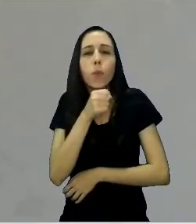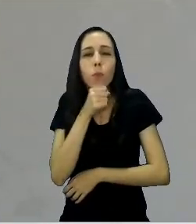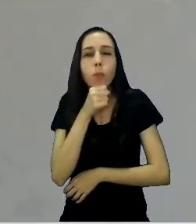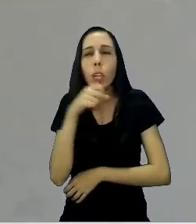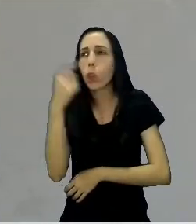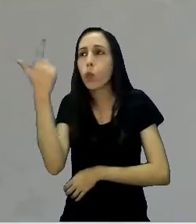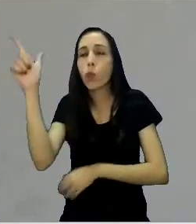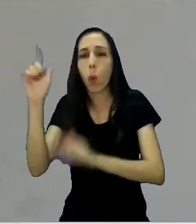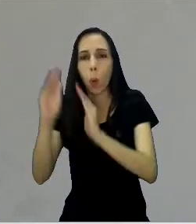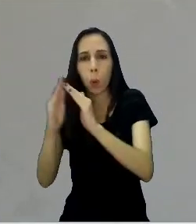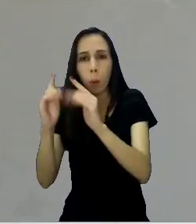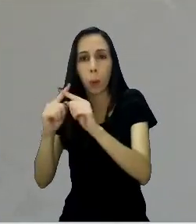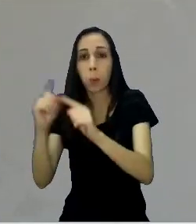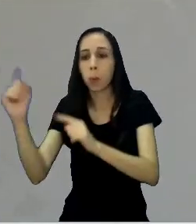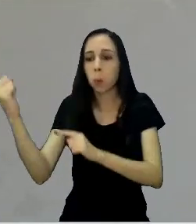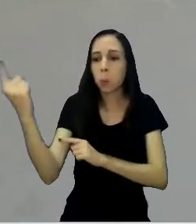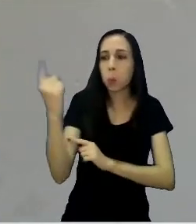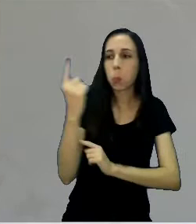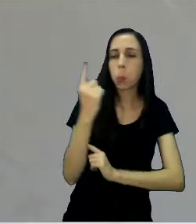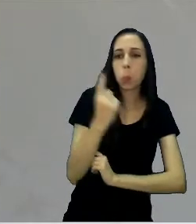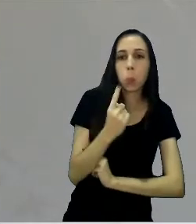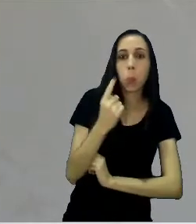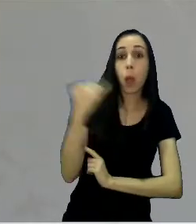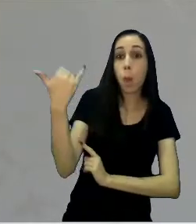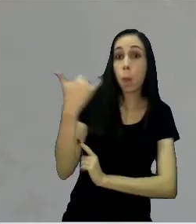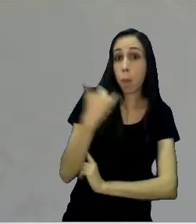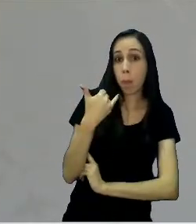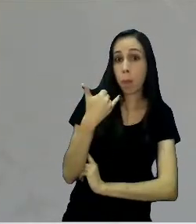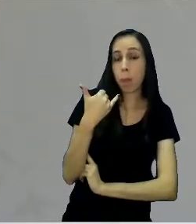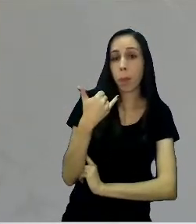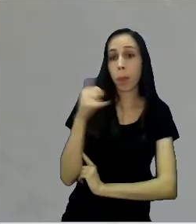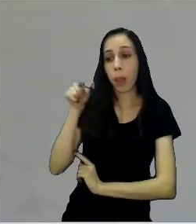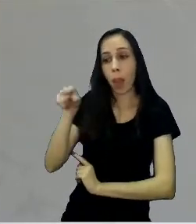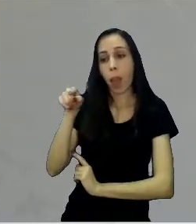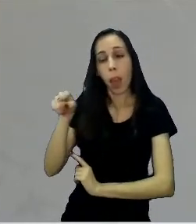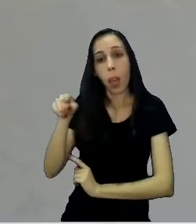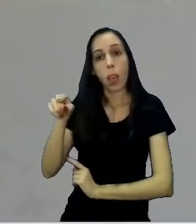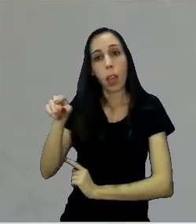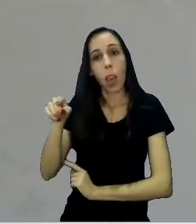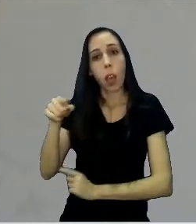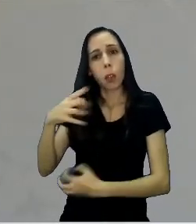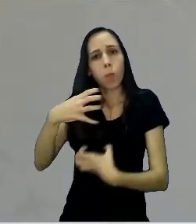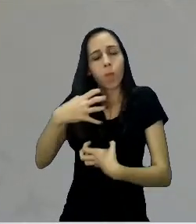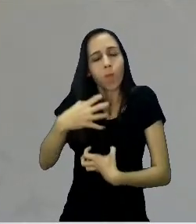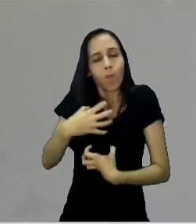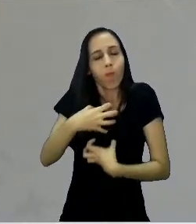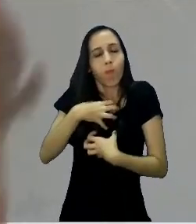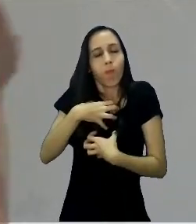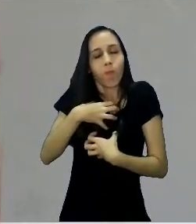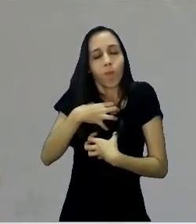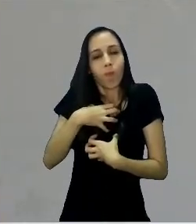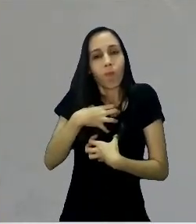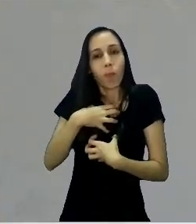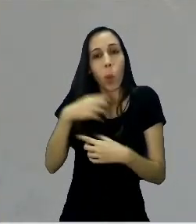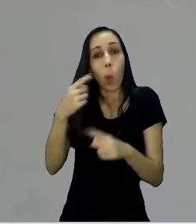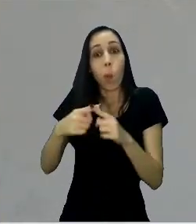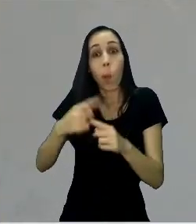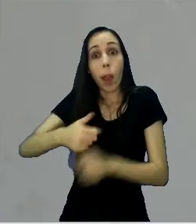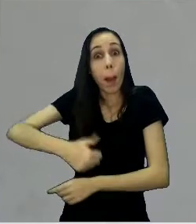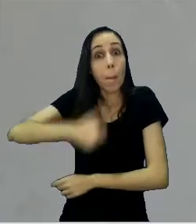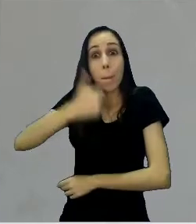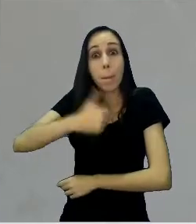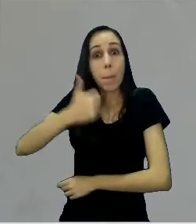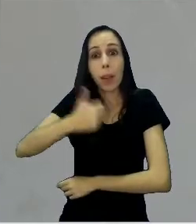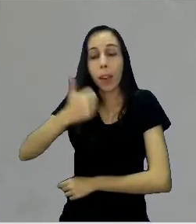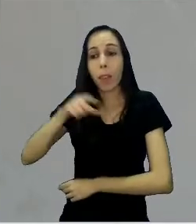outra paróquia, não da minha paróquia, veio para mim dizer que ela tinha sido profundamente